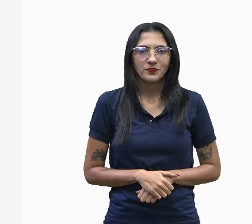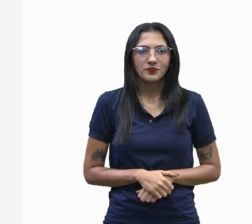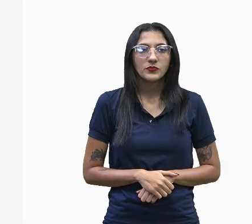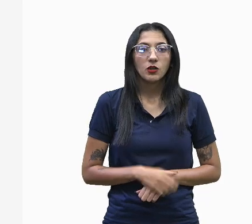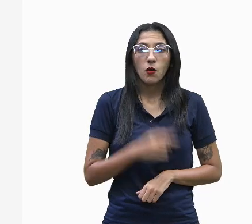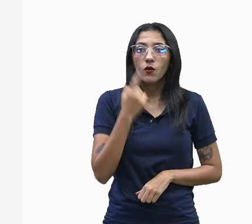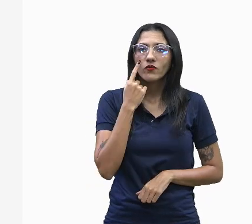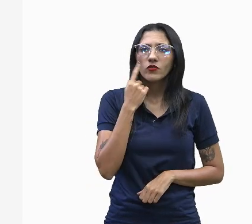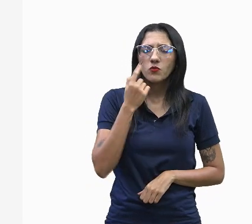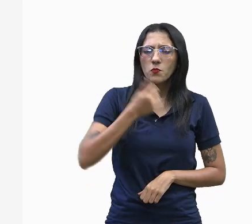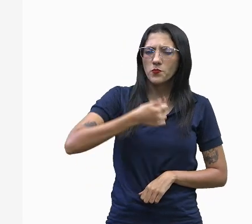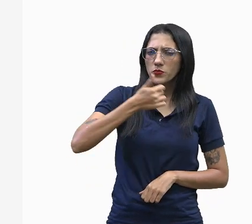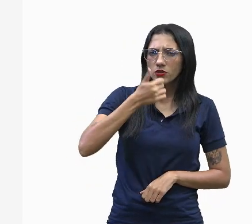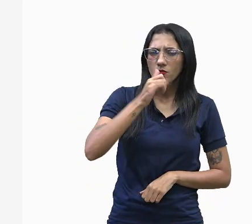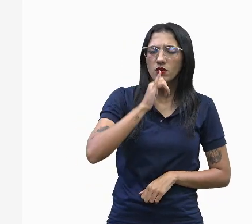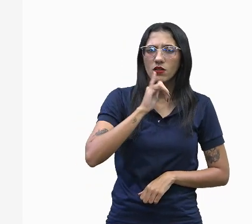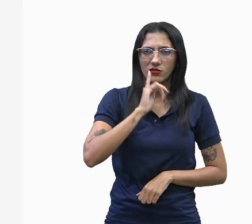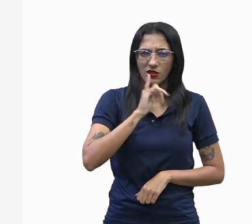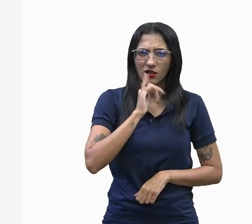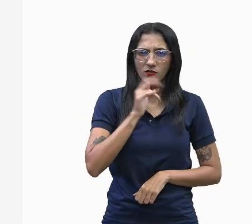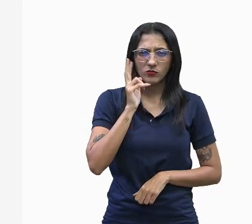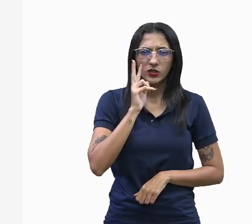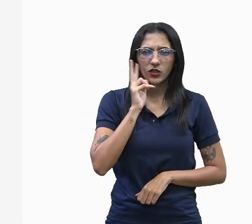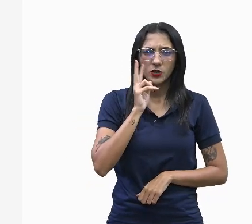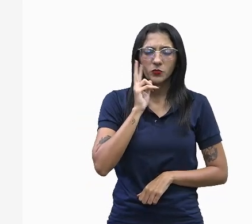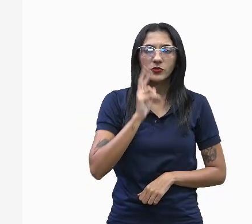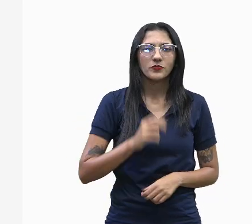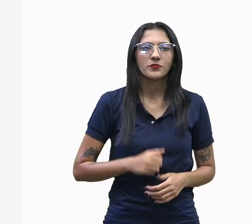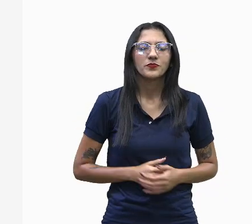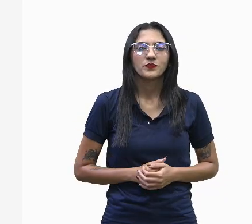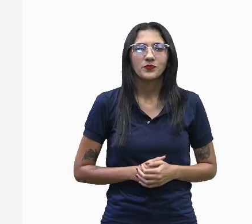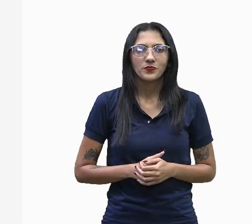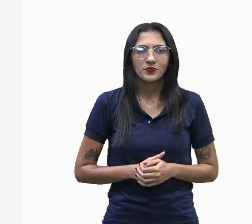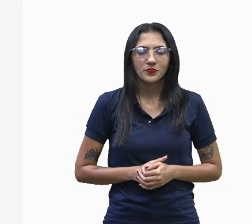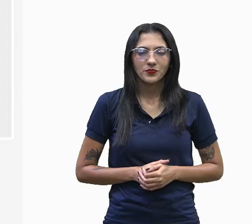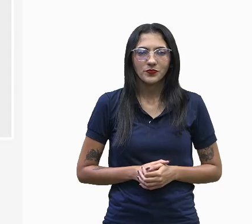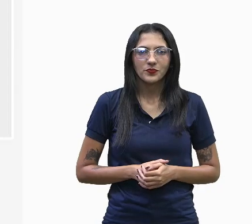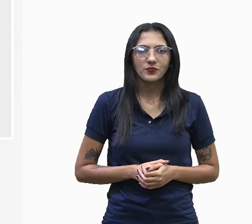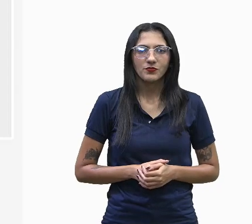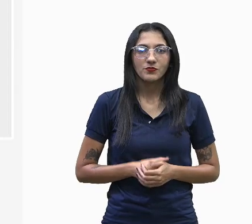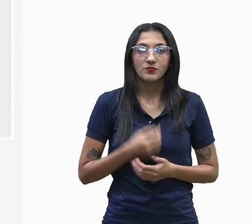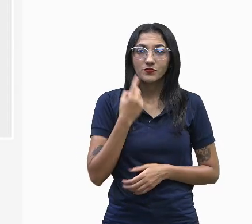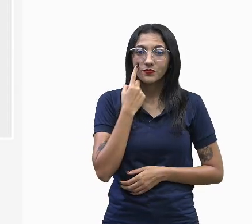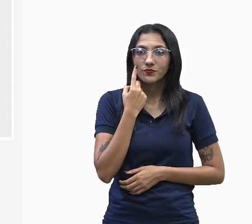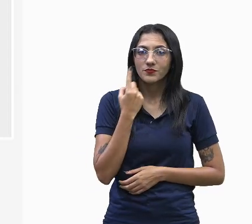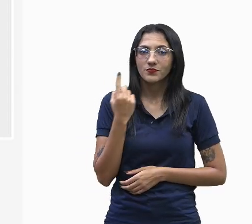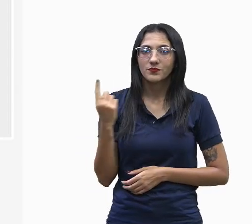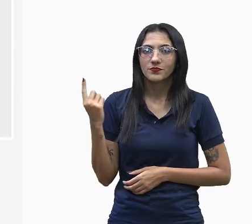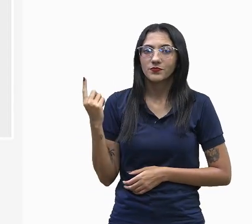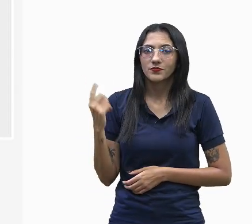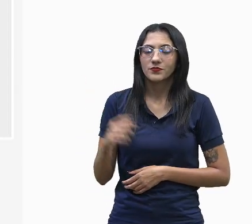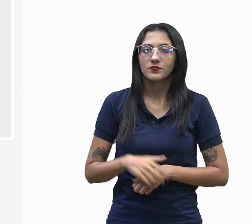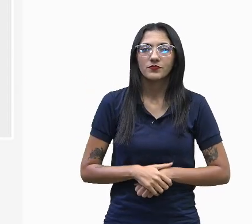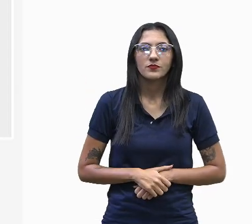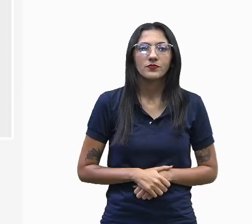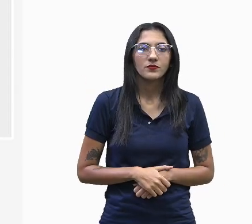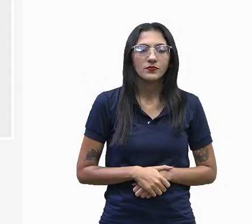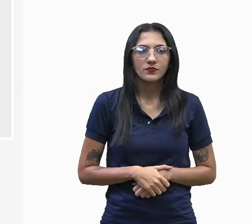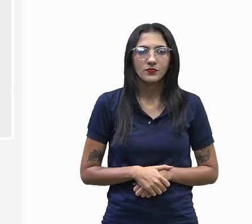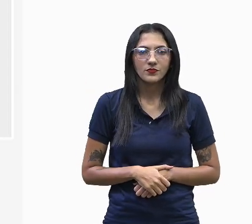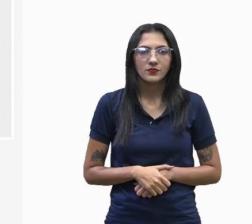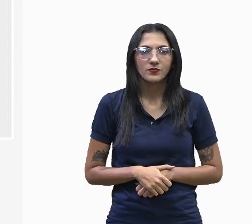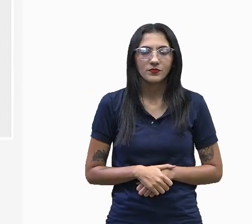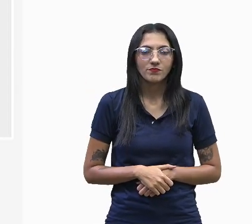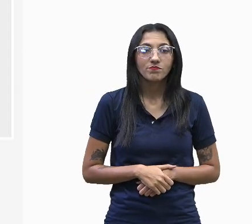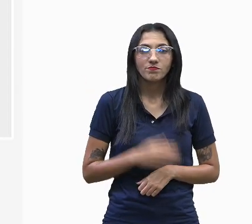nós observamos, então, aí a obra, vamos ver o primeiro exemplo aí, a obra, né,